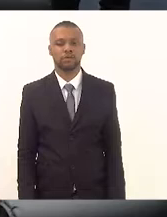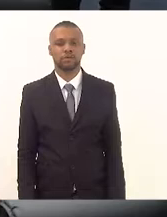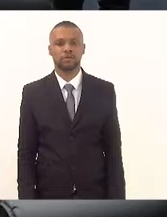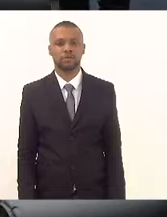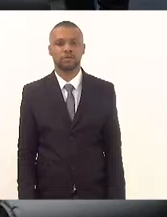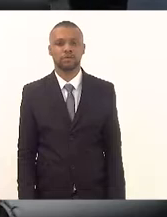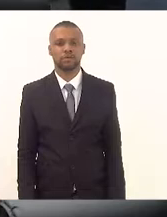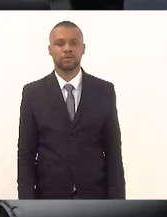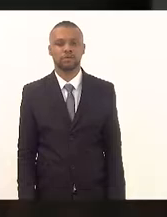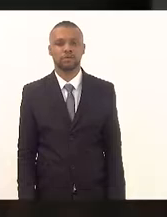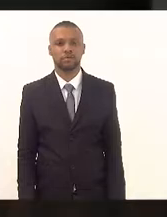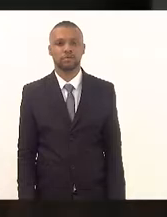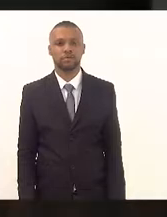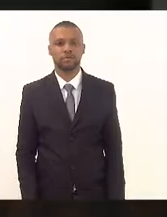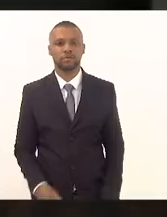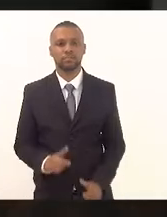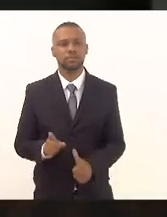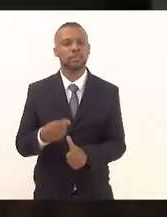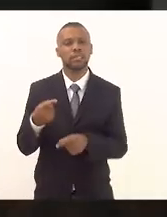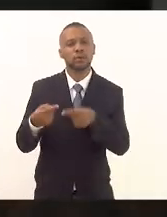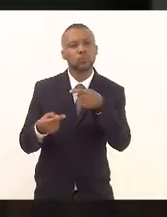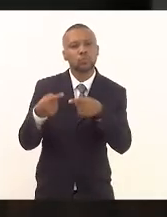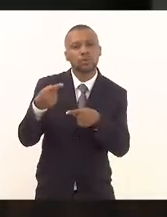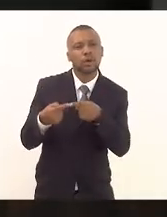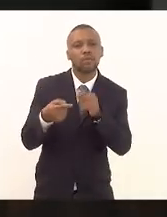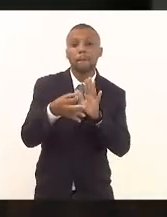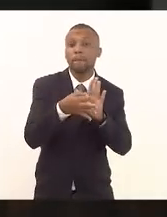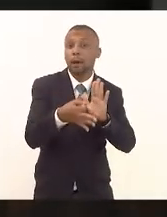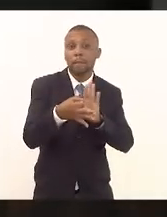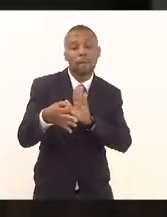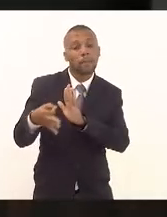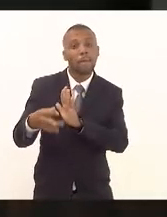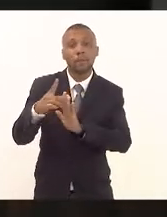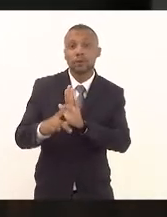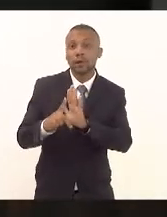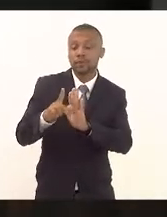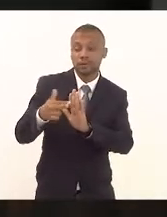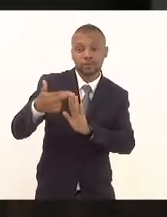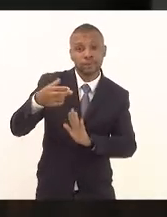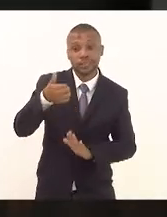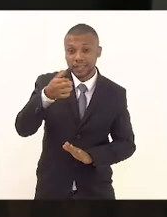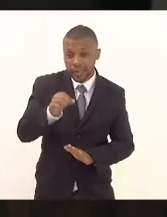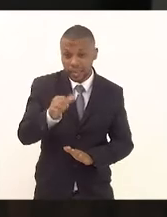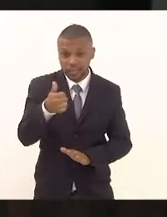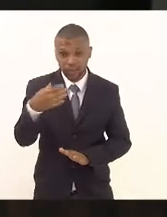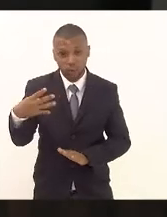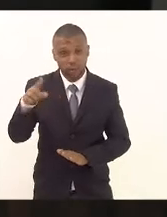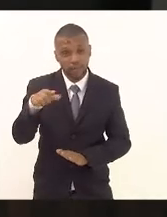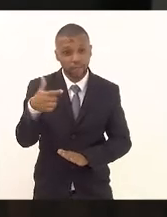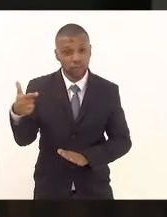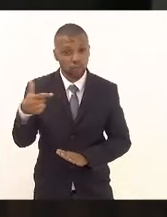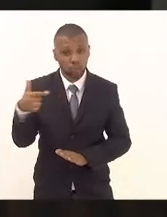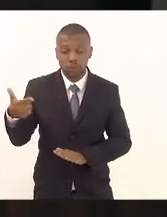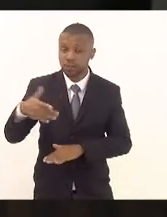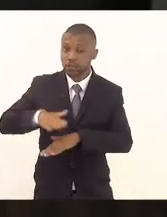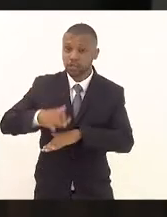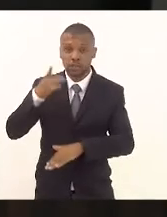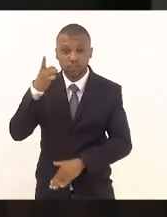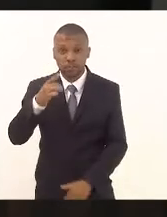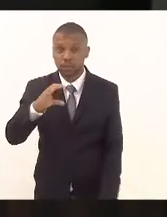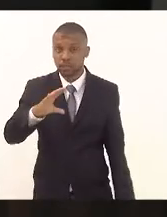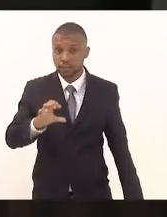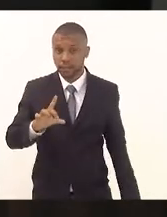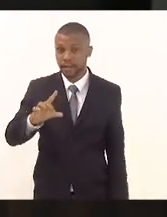Primeira discussão, terceiro dia, aparecimento de emendas. Projeto de resolução 10.14.22, de autoria da deputada Célia Jordão, que acrescenta a